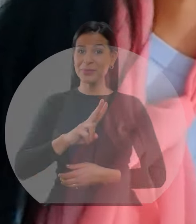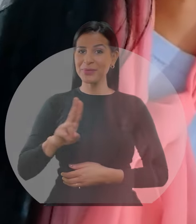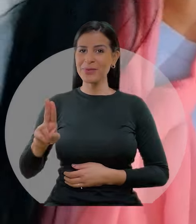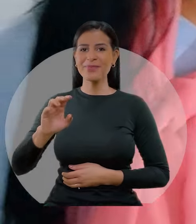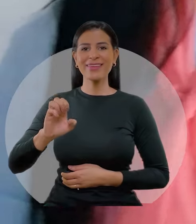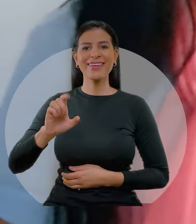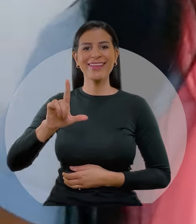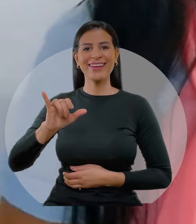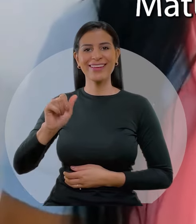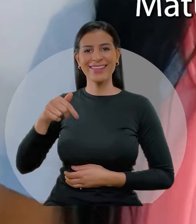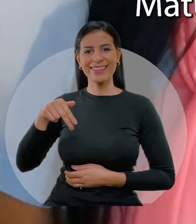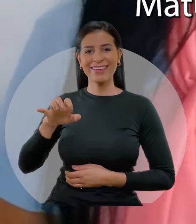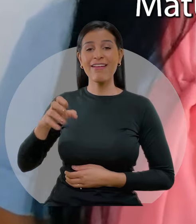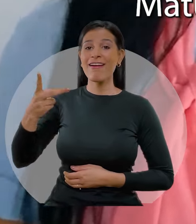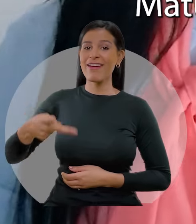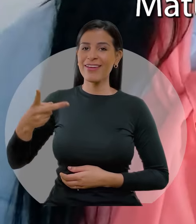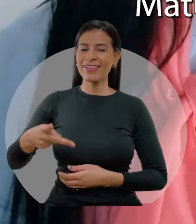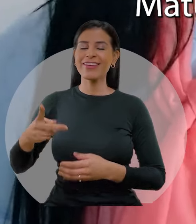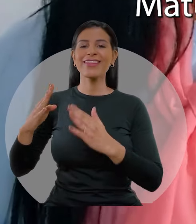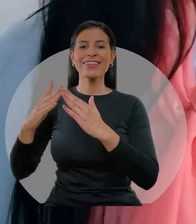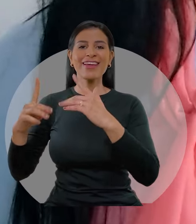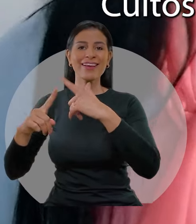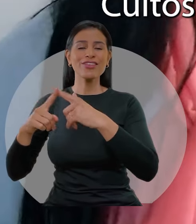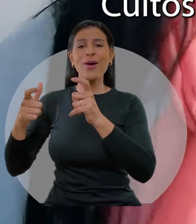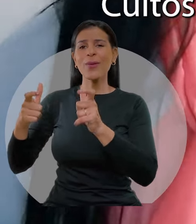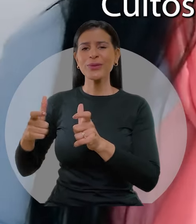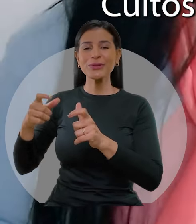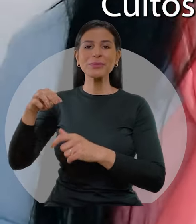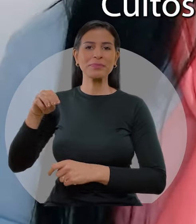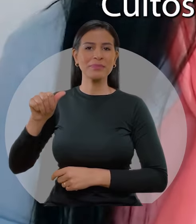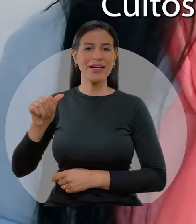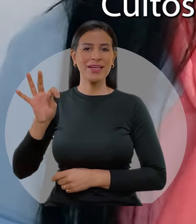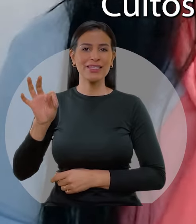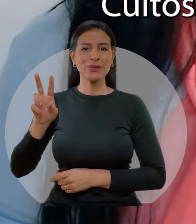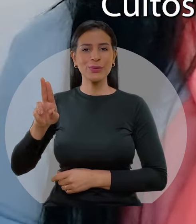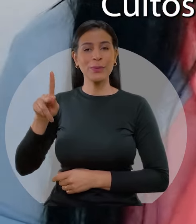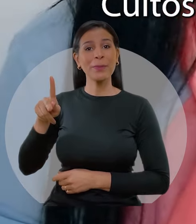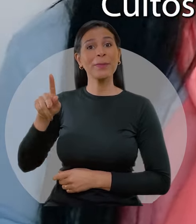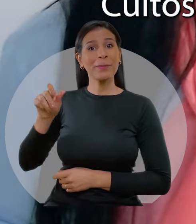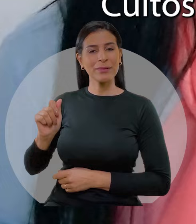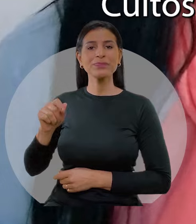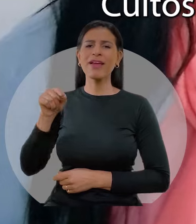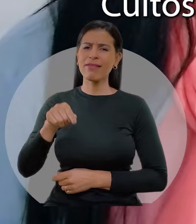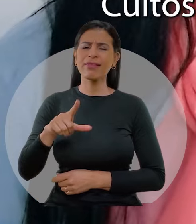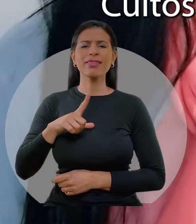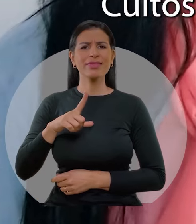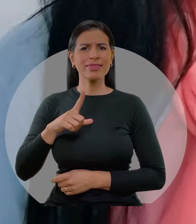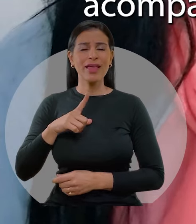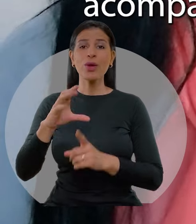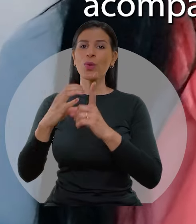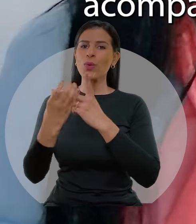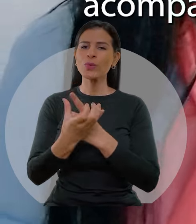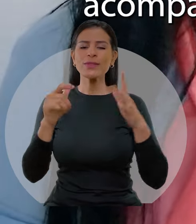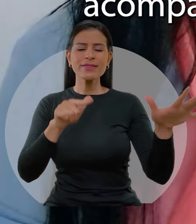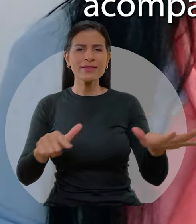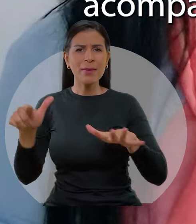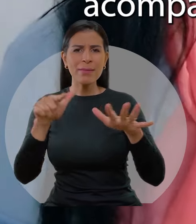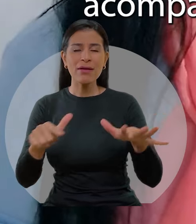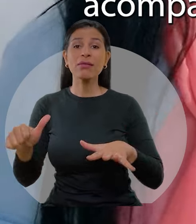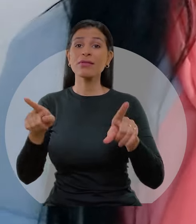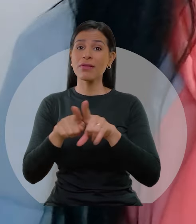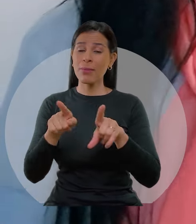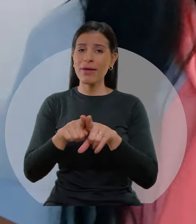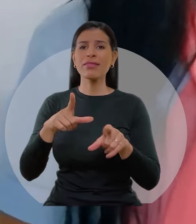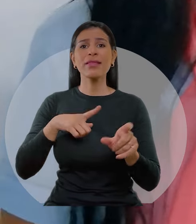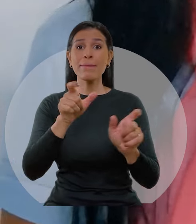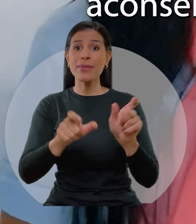Eu sou Eliane Jandrei, da comunidade Matupá, e aqui acontecem cultos semanais e também